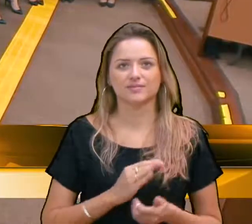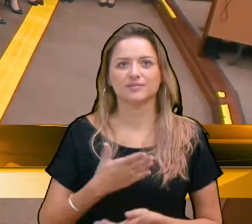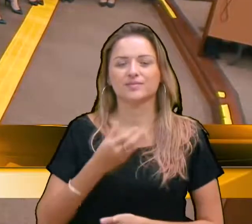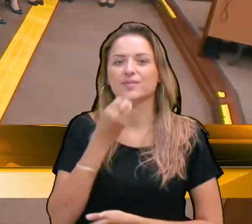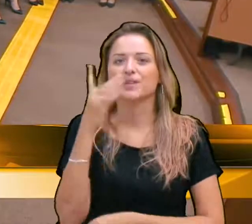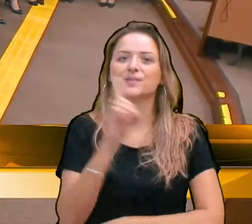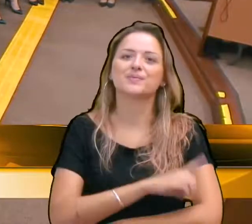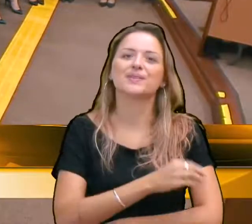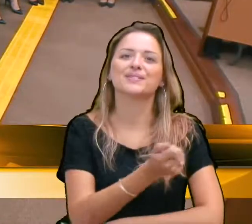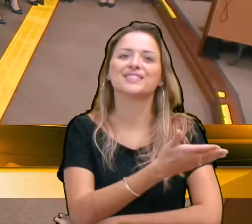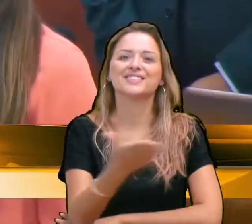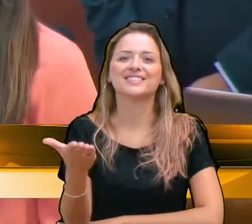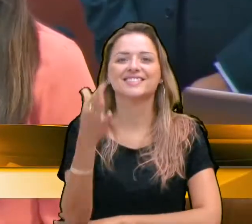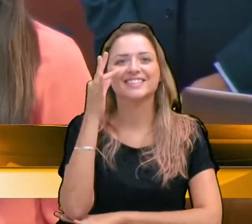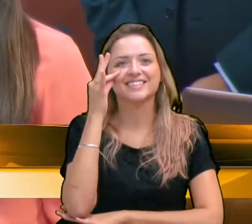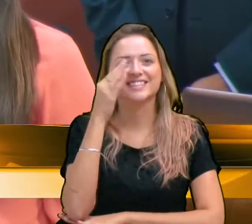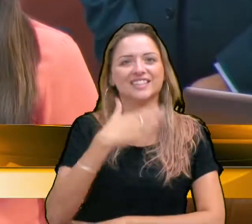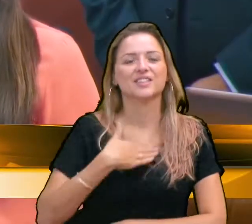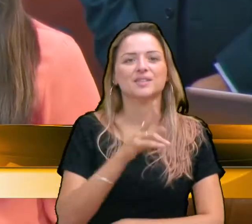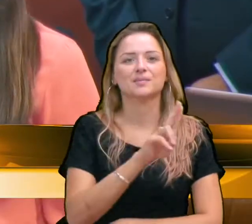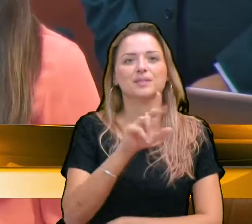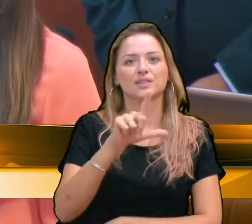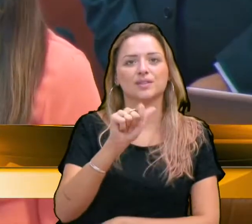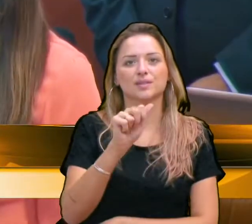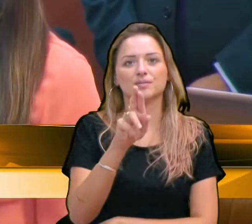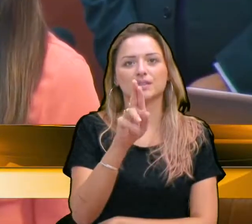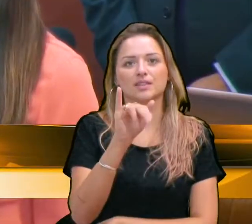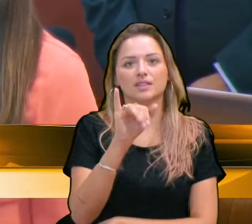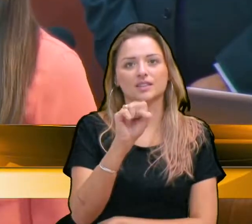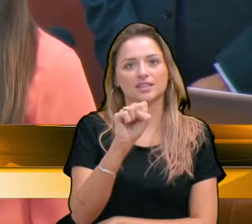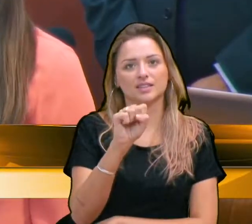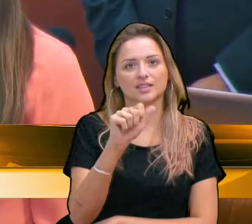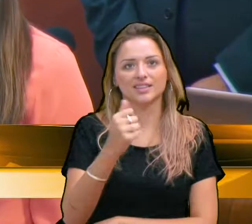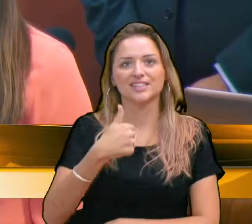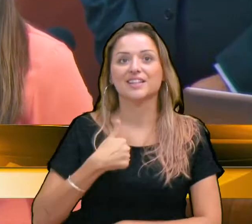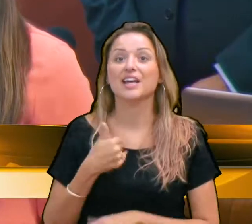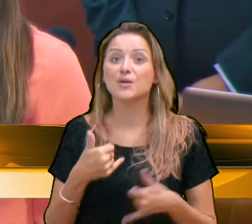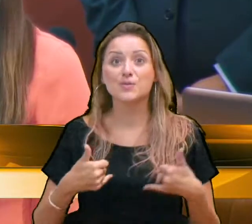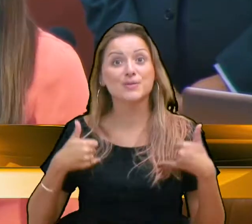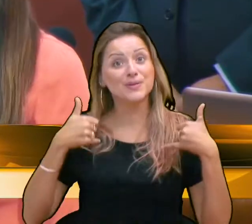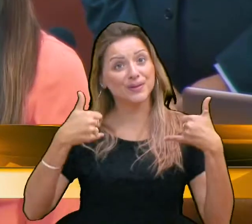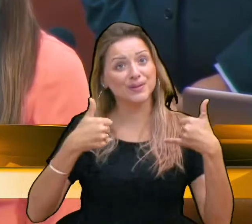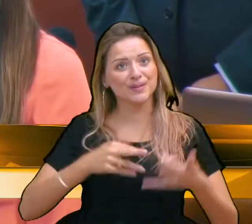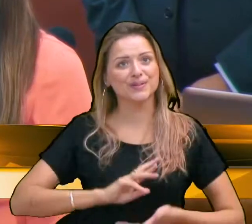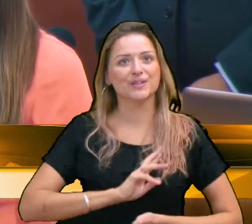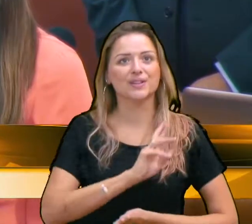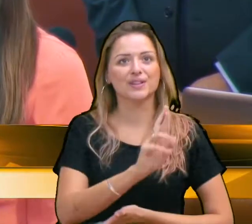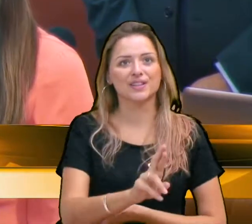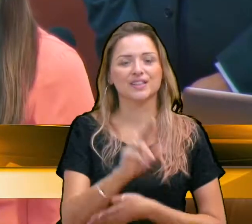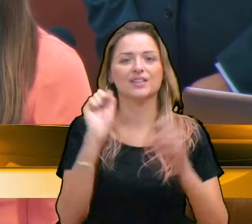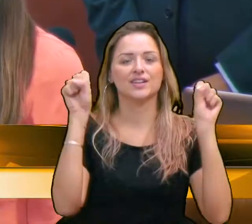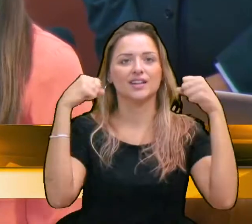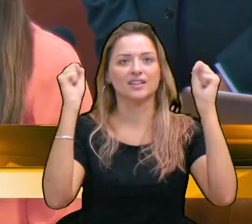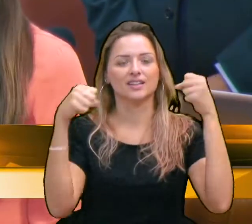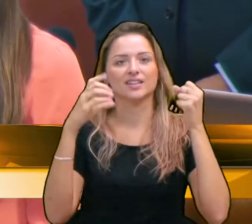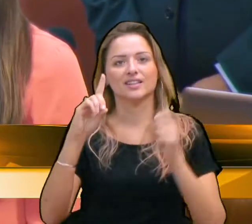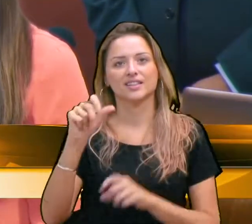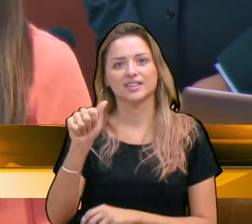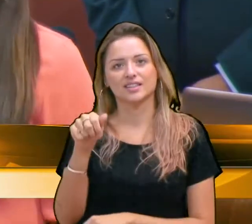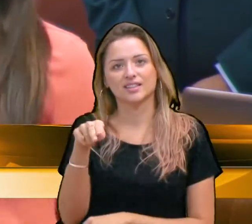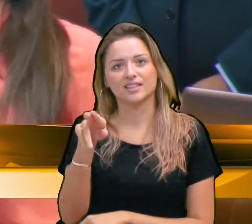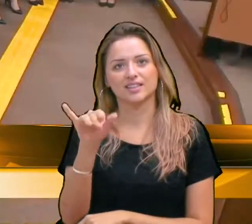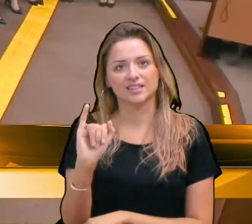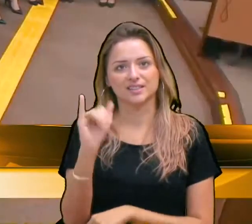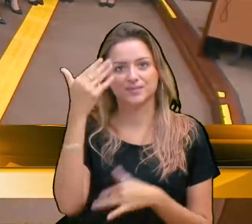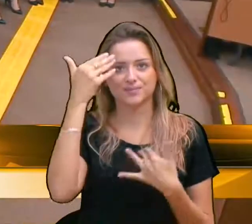Bom dia a todos presentes, me chamo Larissa Endler Boschetti e com muito orgulho represento a Academia Dani Vist. Obrigada a